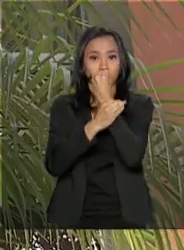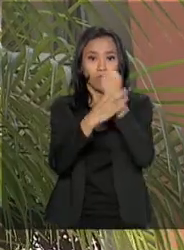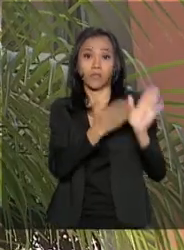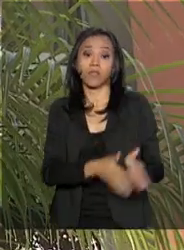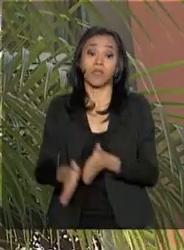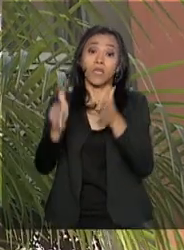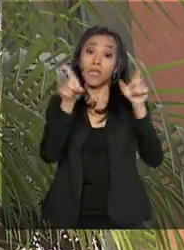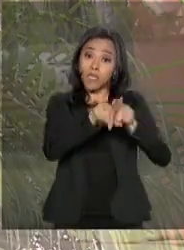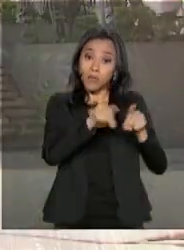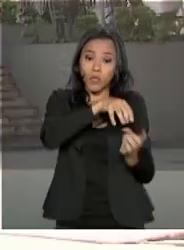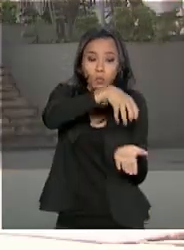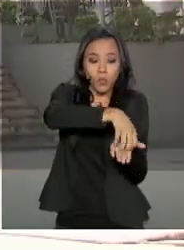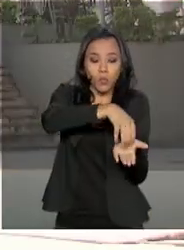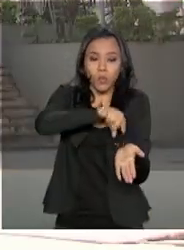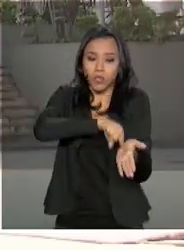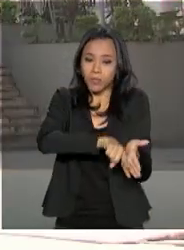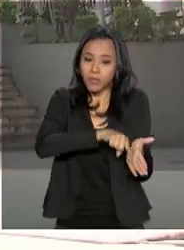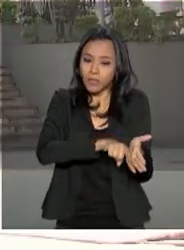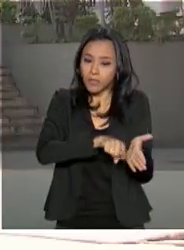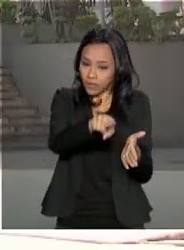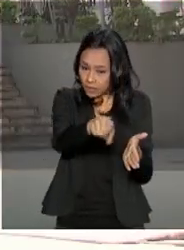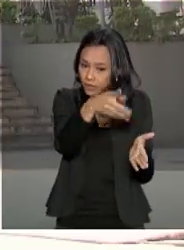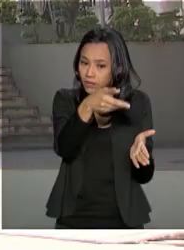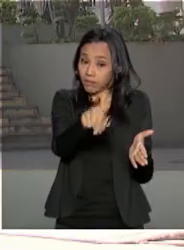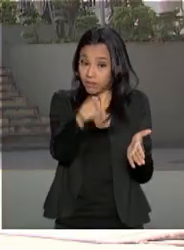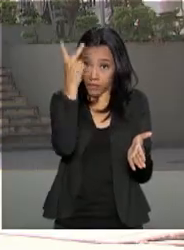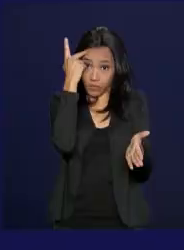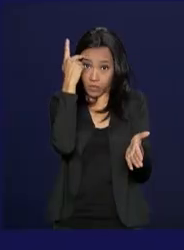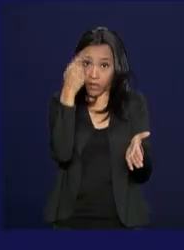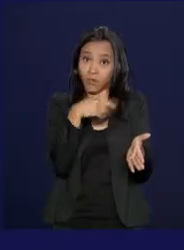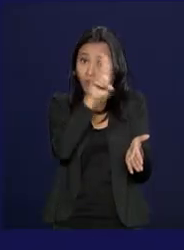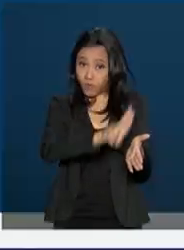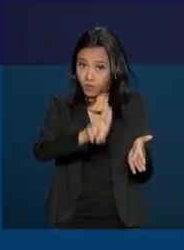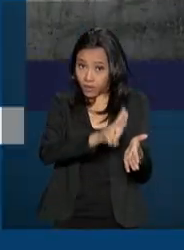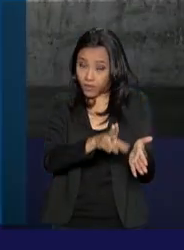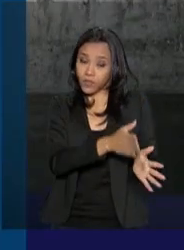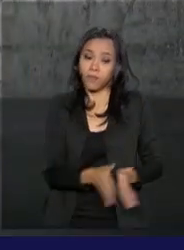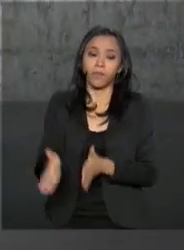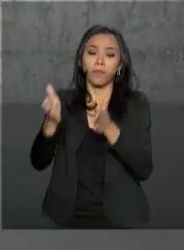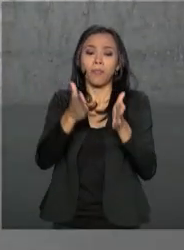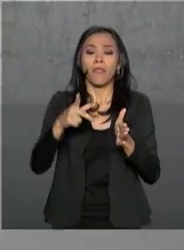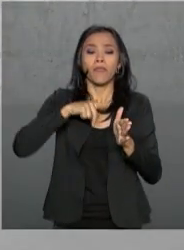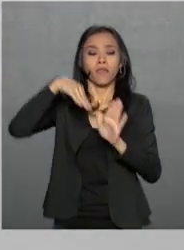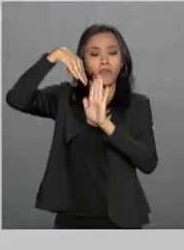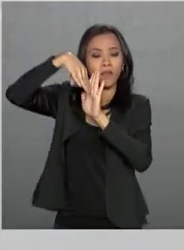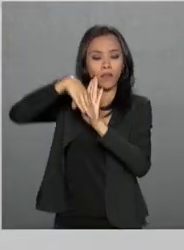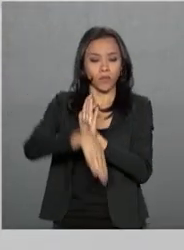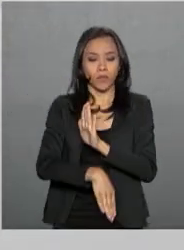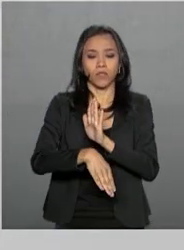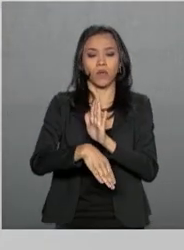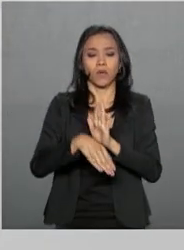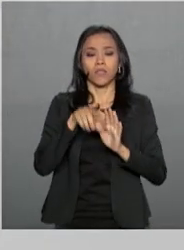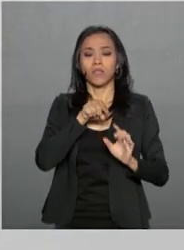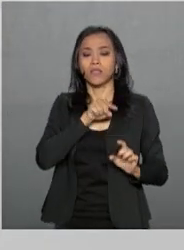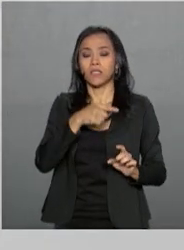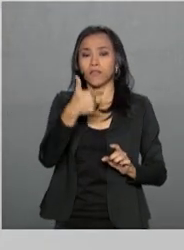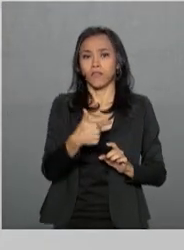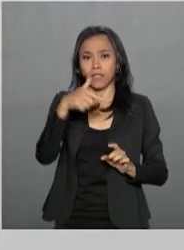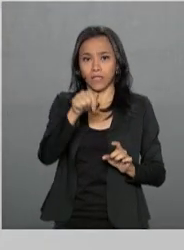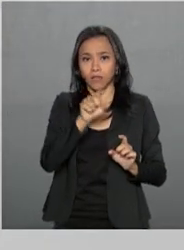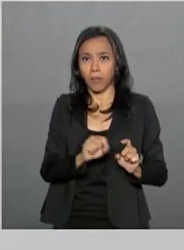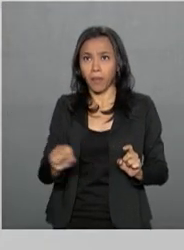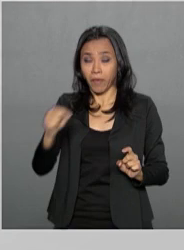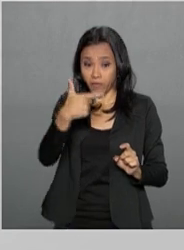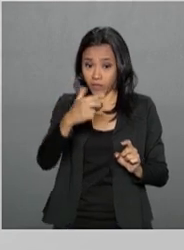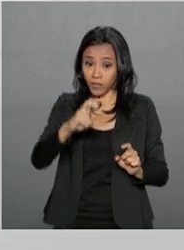estudos da violência da universidade de são paulo houve queda em 25 das 27 unidades da federação a